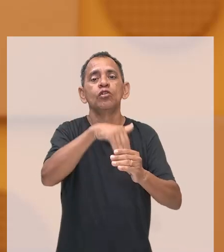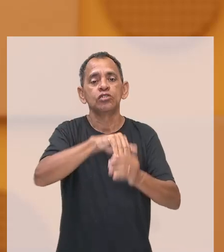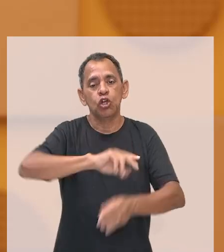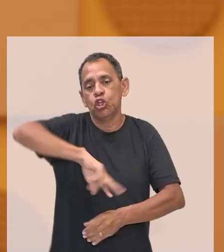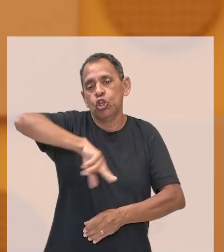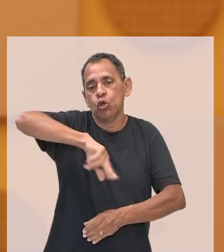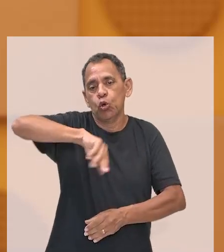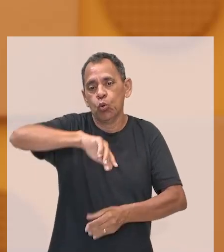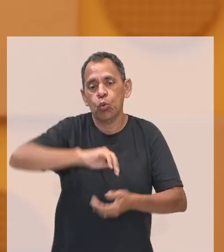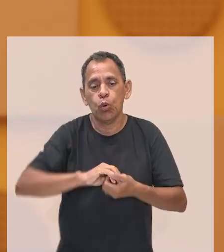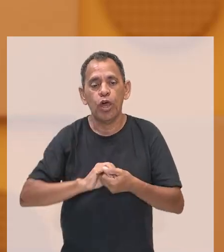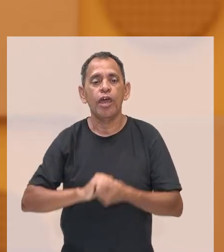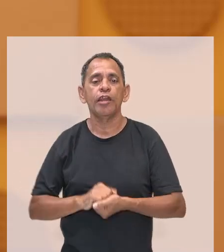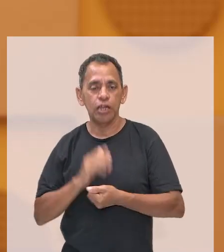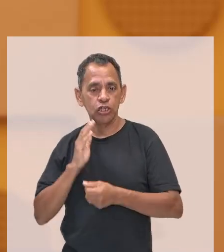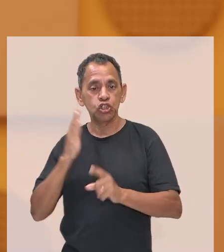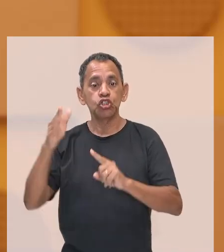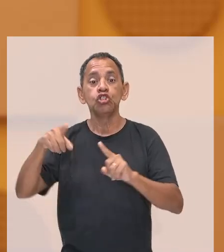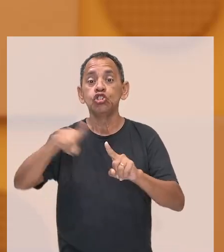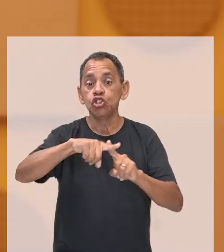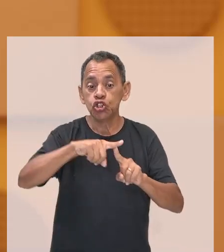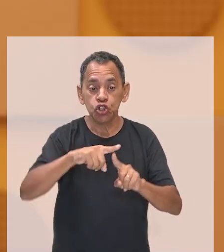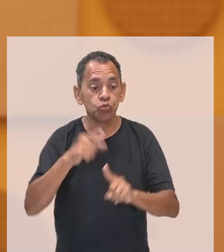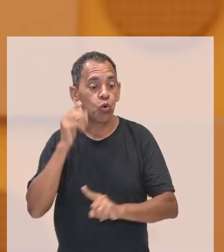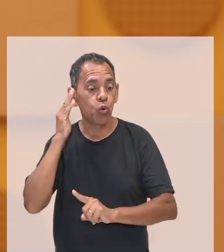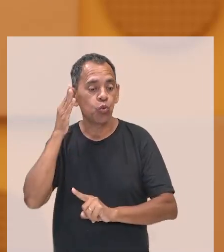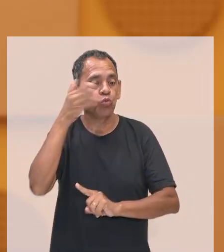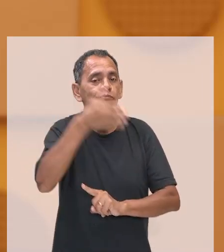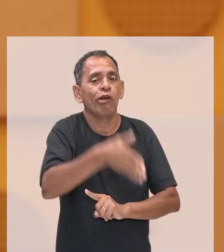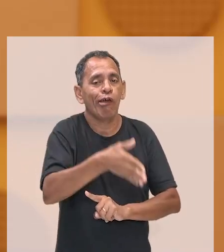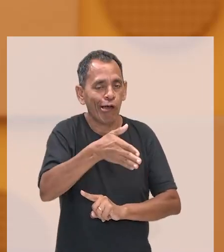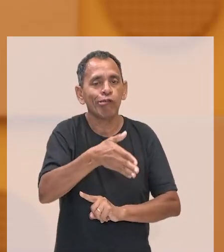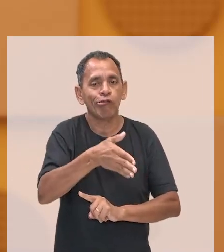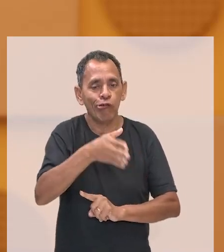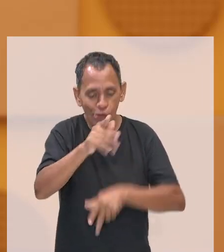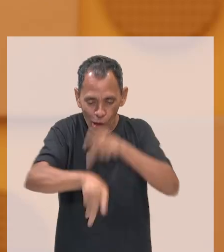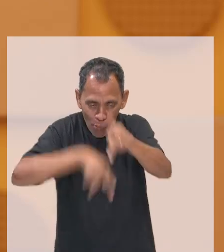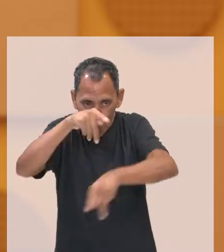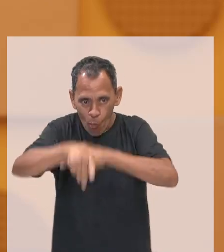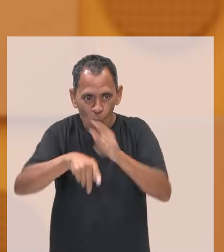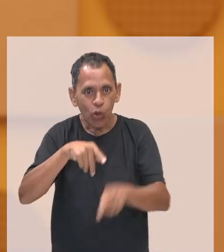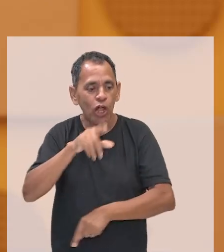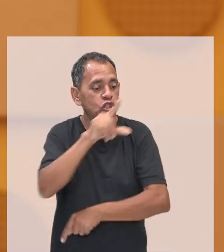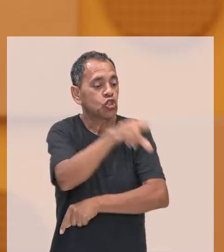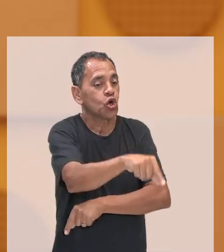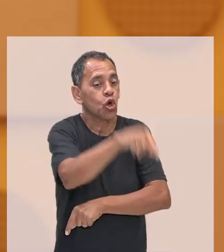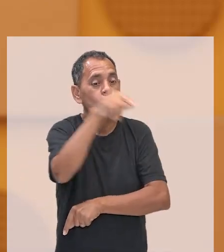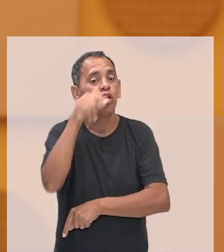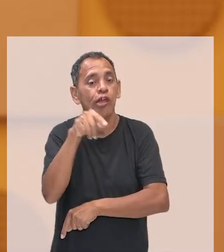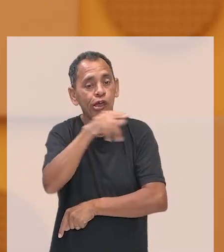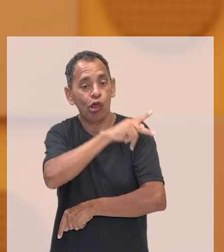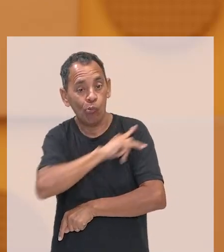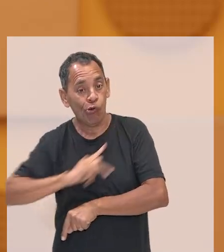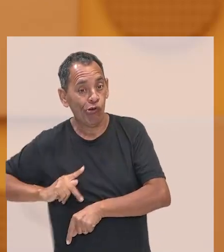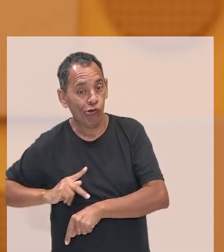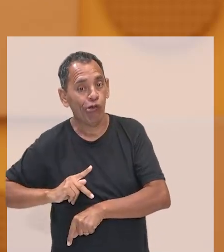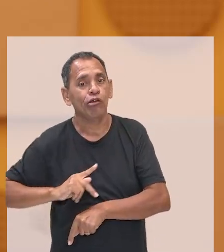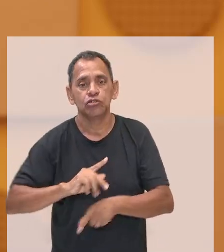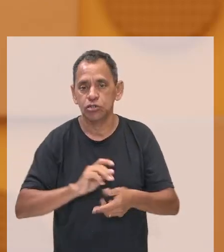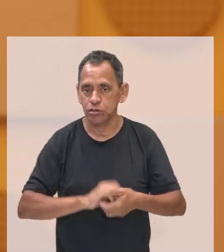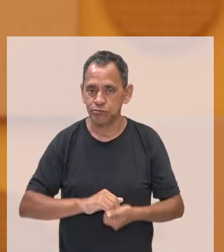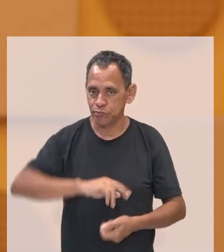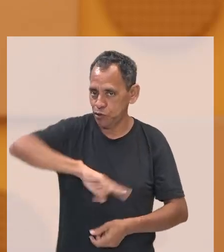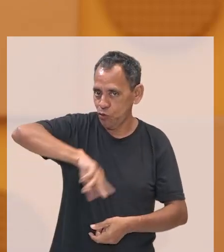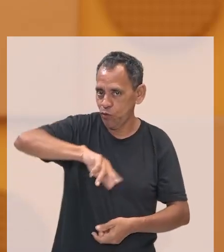feita de forma direta. A população não teria direito de votar diretamente no presidente da república.